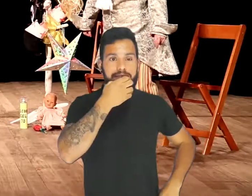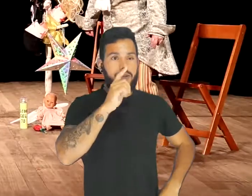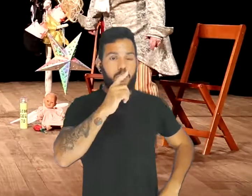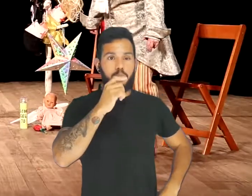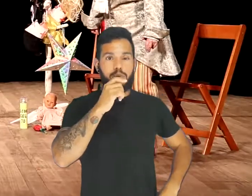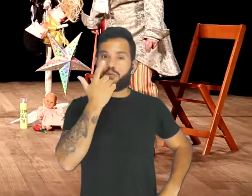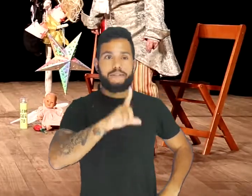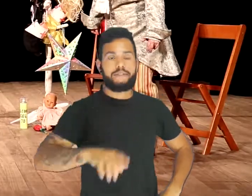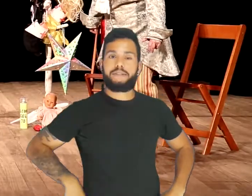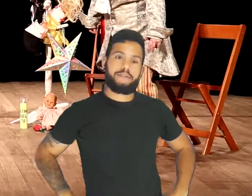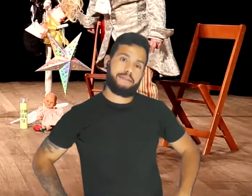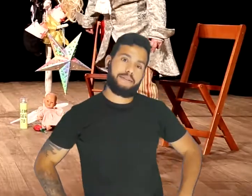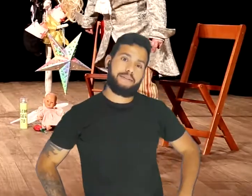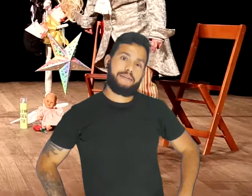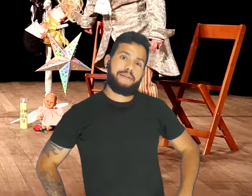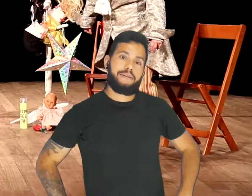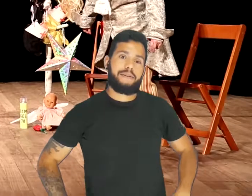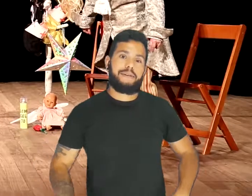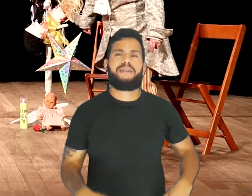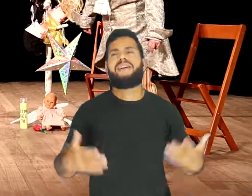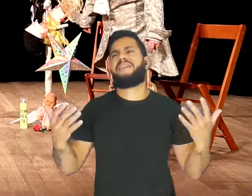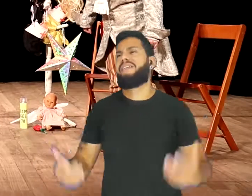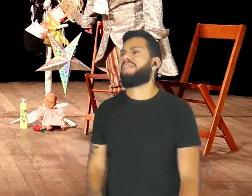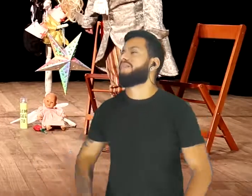Onda, surfista. Surfista na onda.